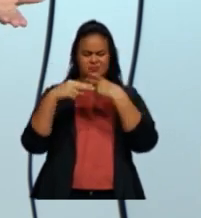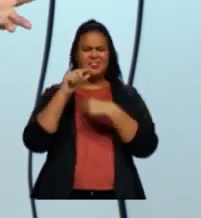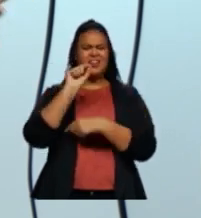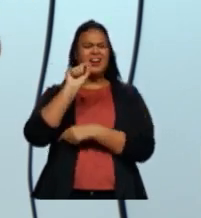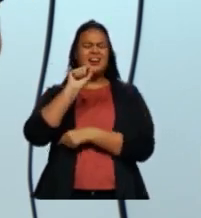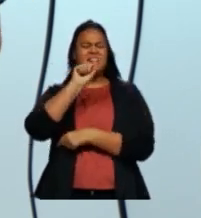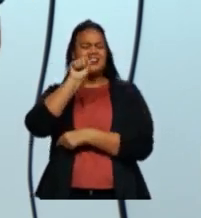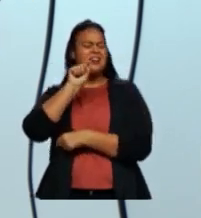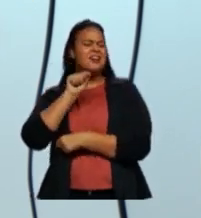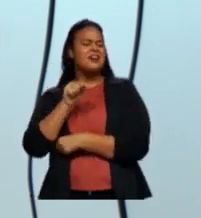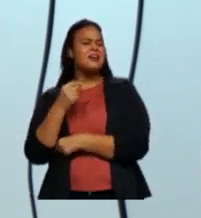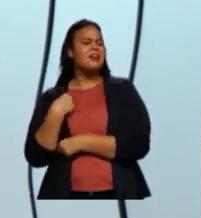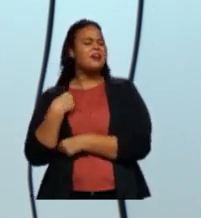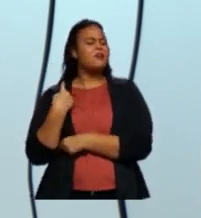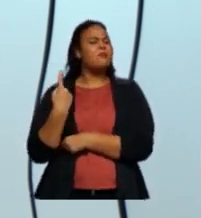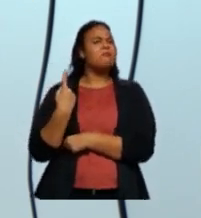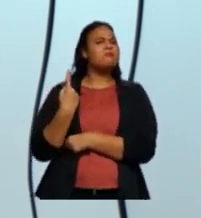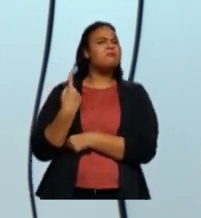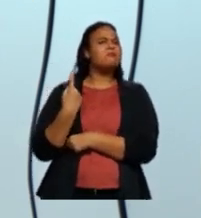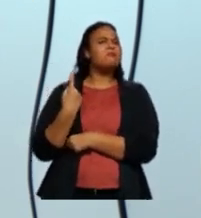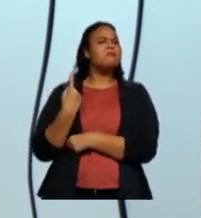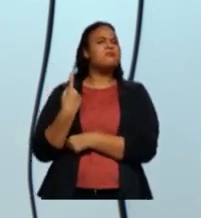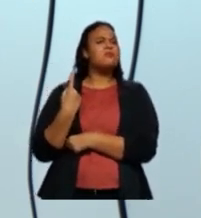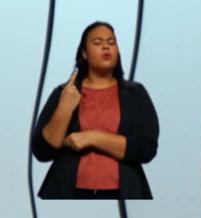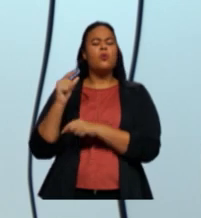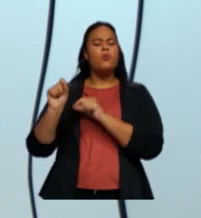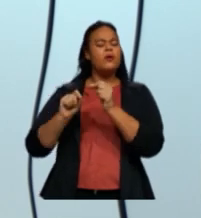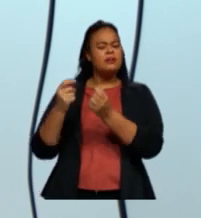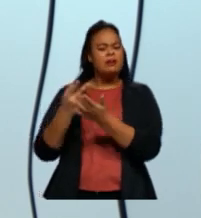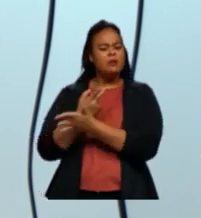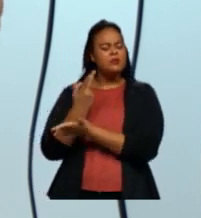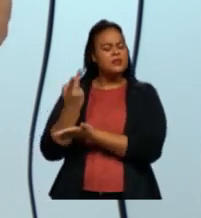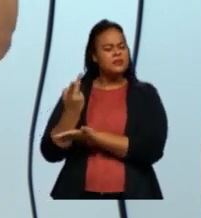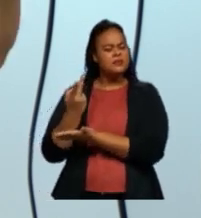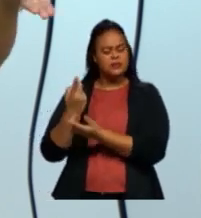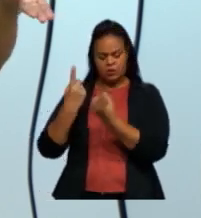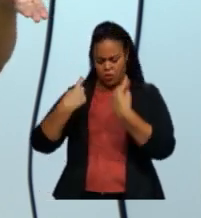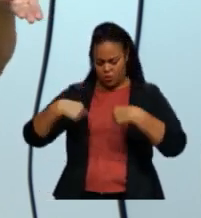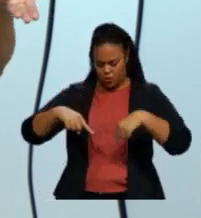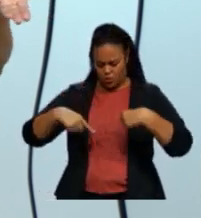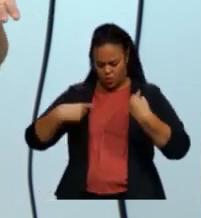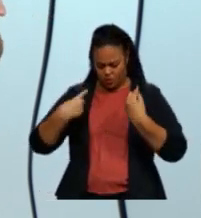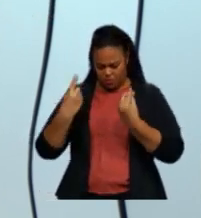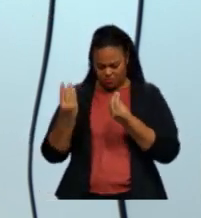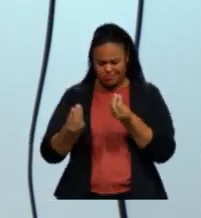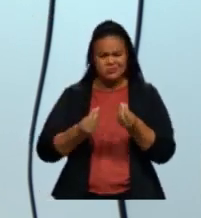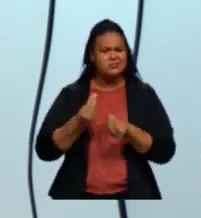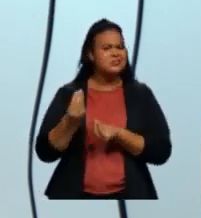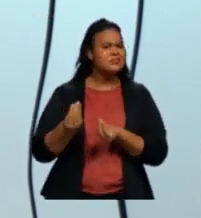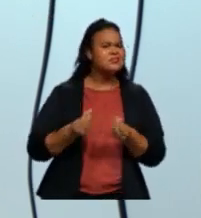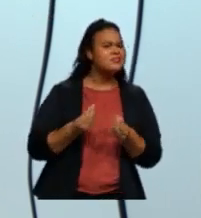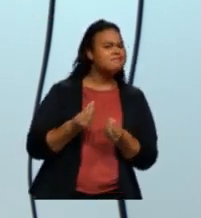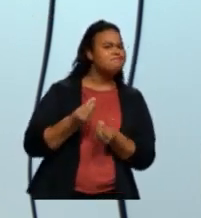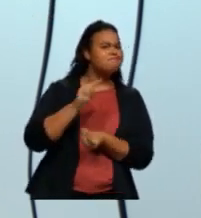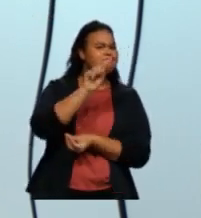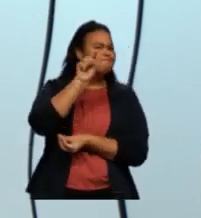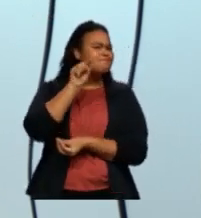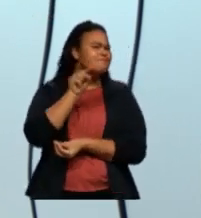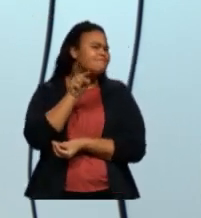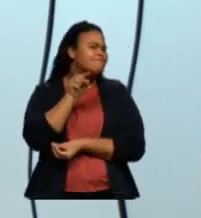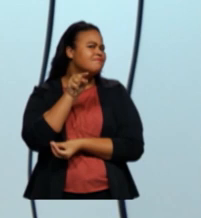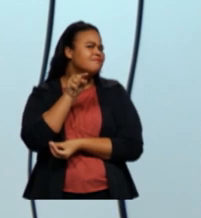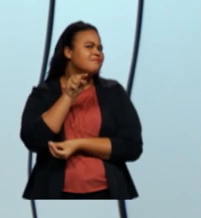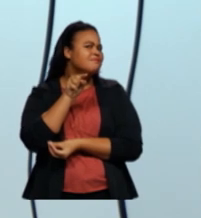eu? O que está acontecendo comigo? O que está acontecendo com o meu corpo? São dúvidas que